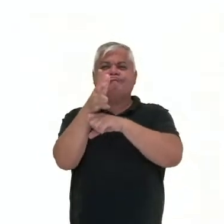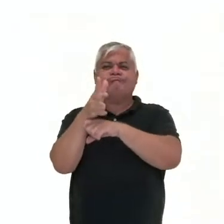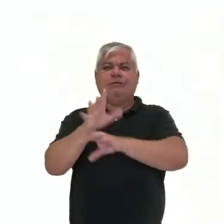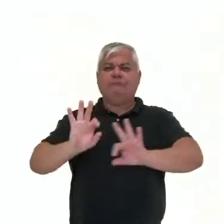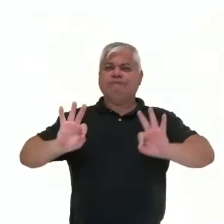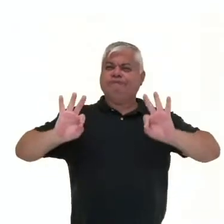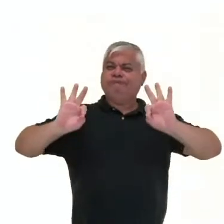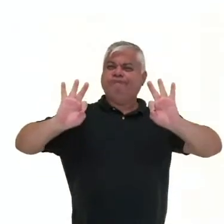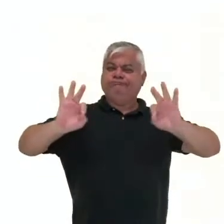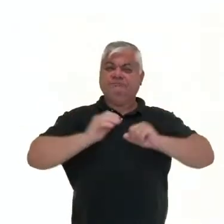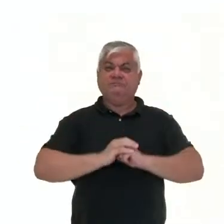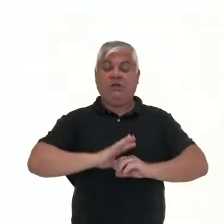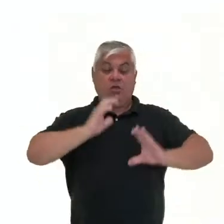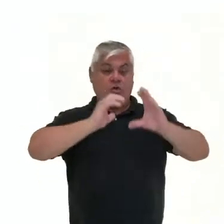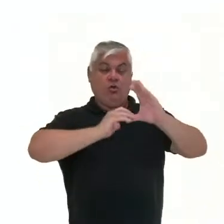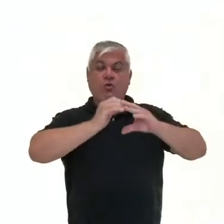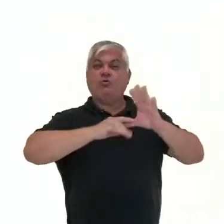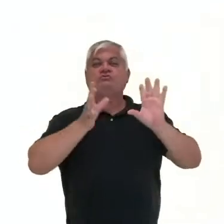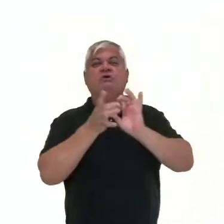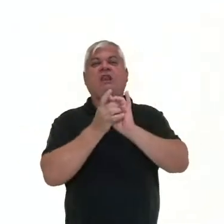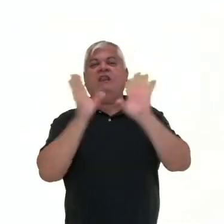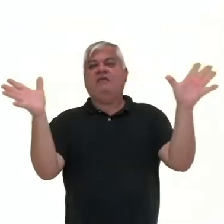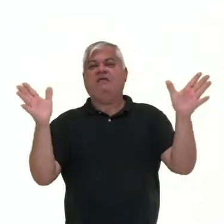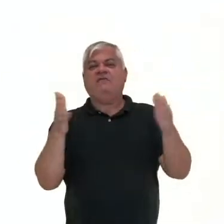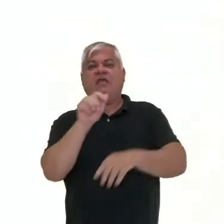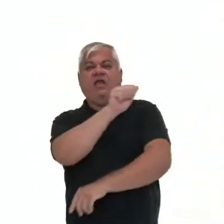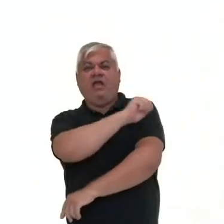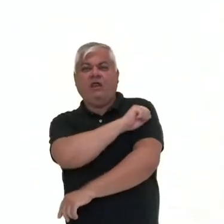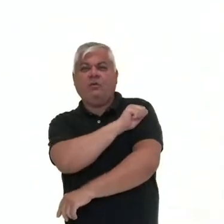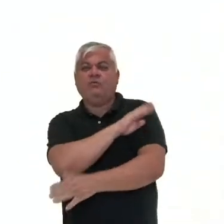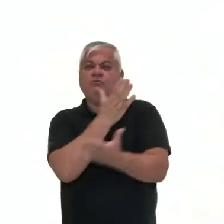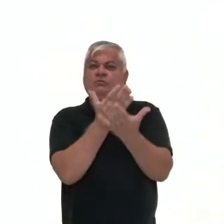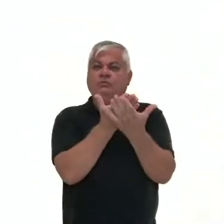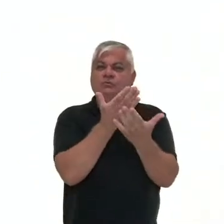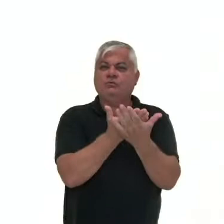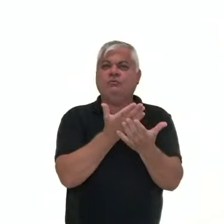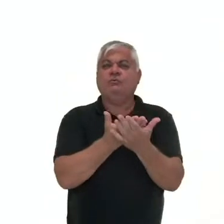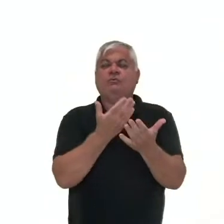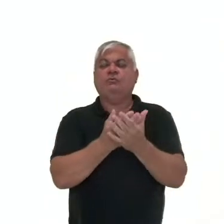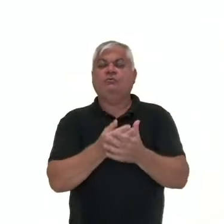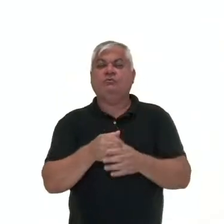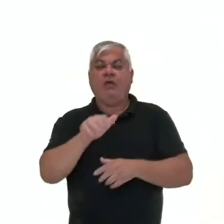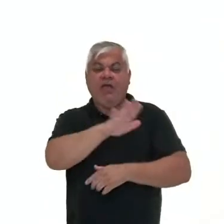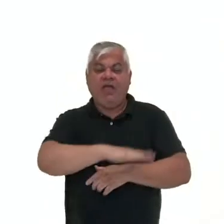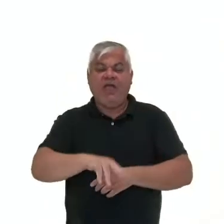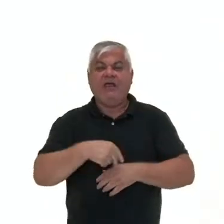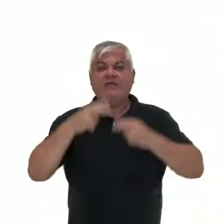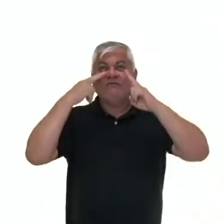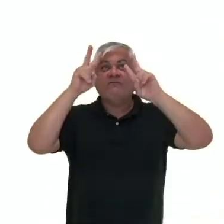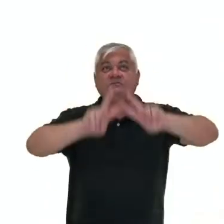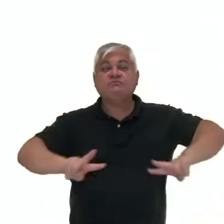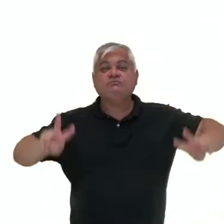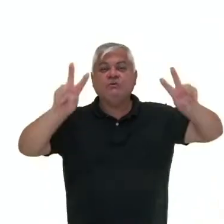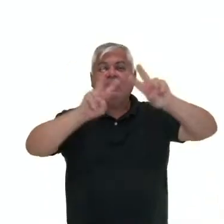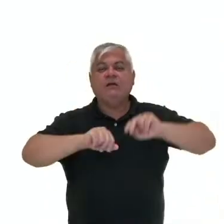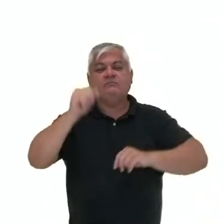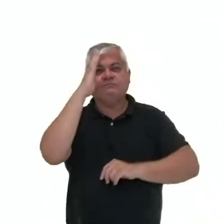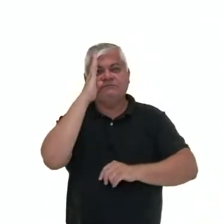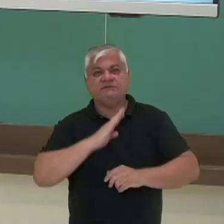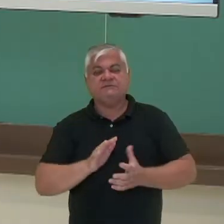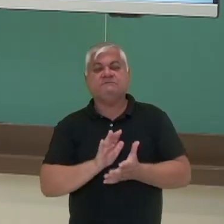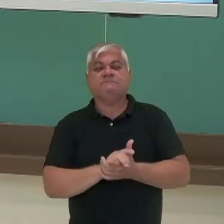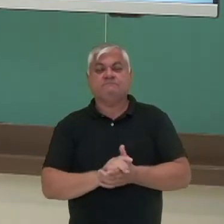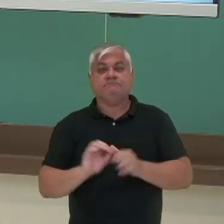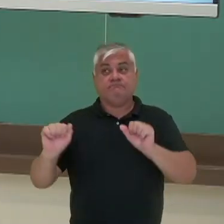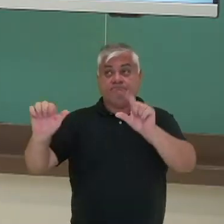um concurso aberto para estudantes interessados em audiovisual em todo o Brasil, certo? Então aqui nós